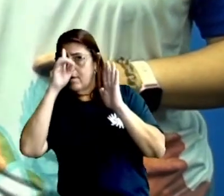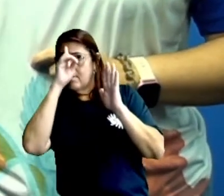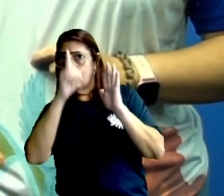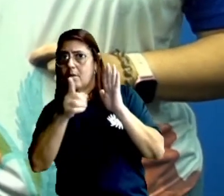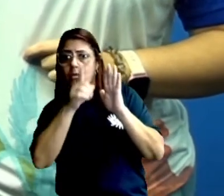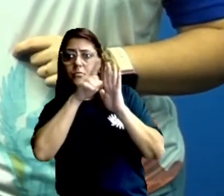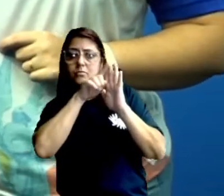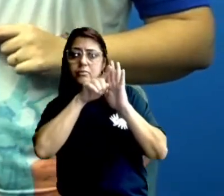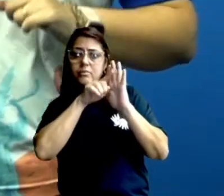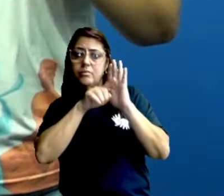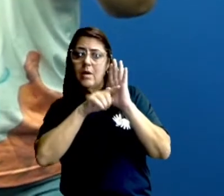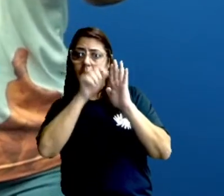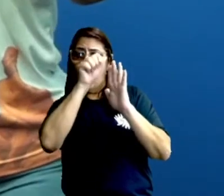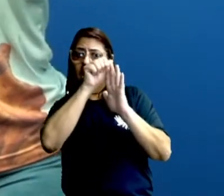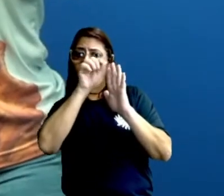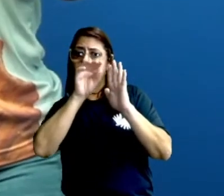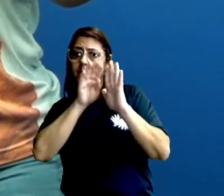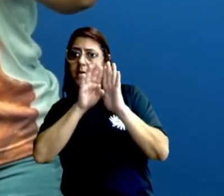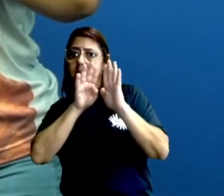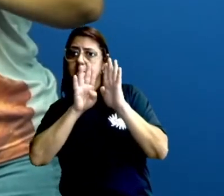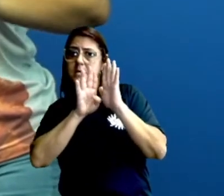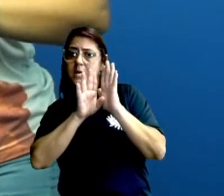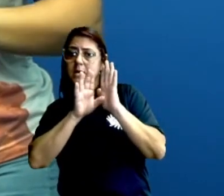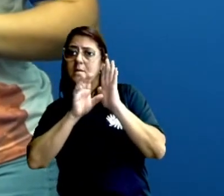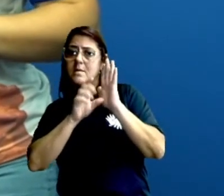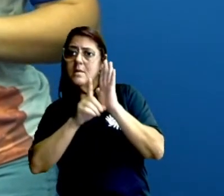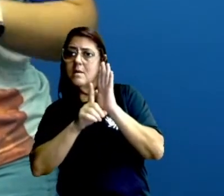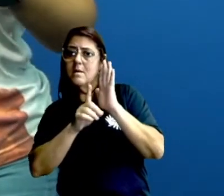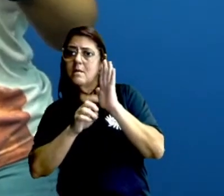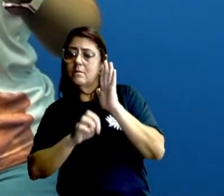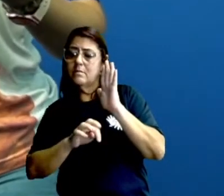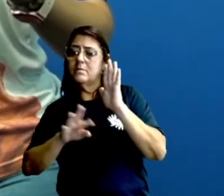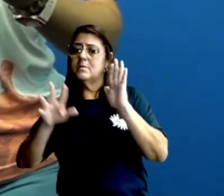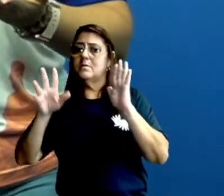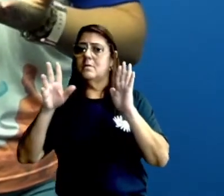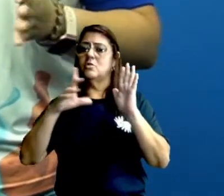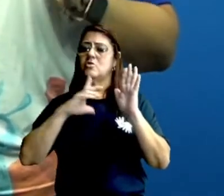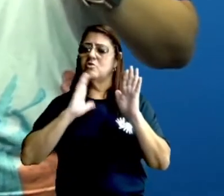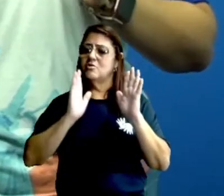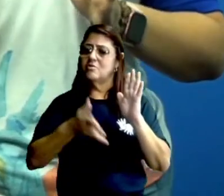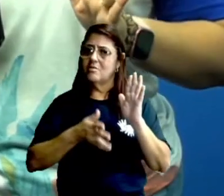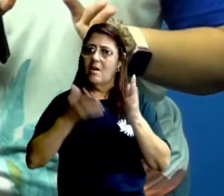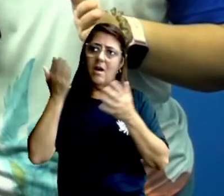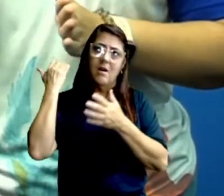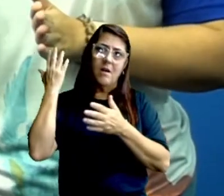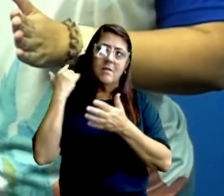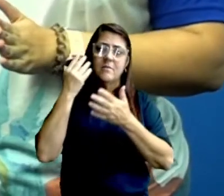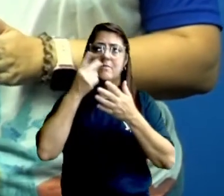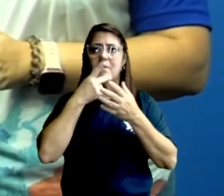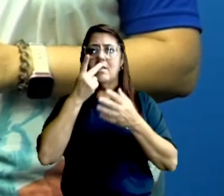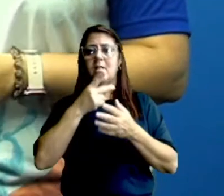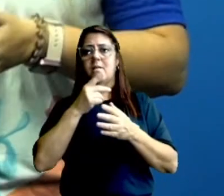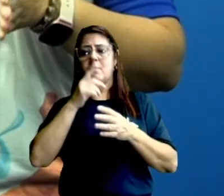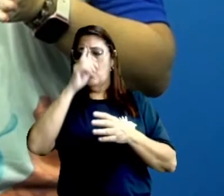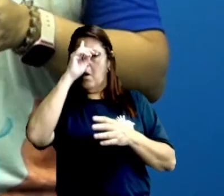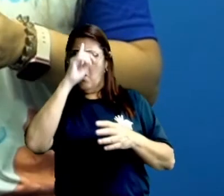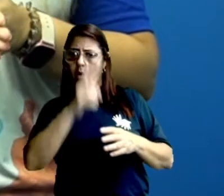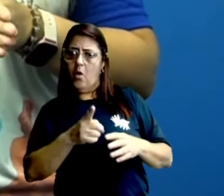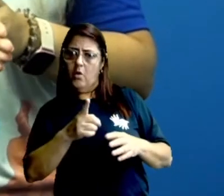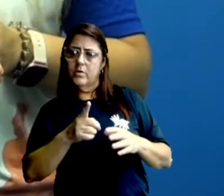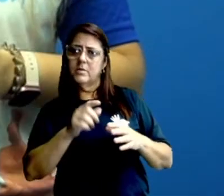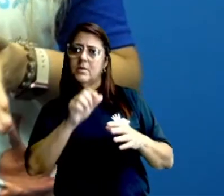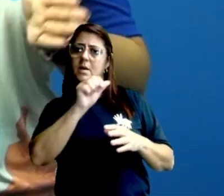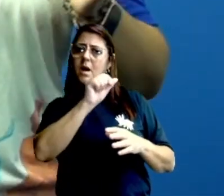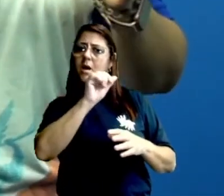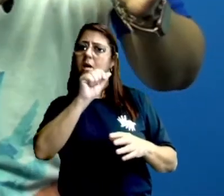alfabética. Eita, tia, eu lembro que a senhora já falou sobre isso. Falei sim. O que é a ordem alfabética? A